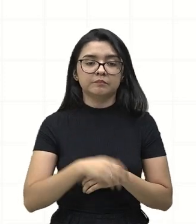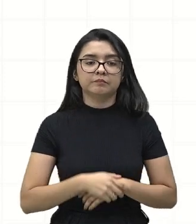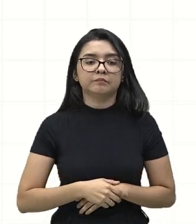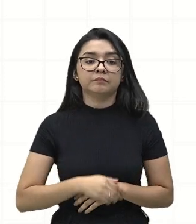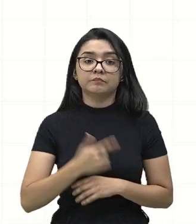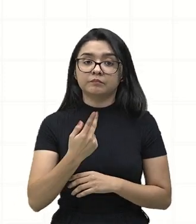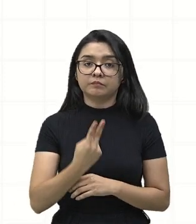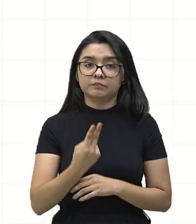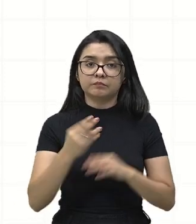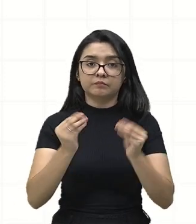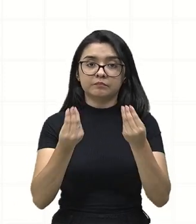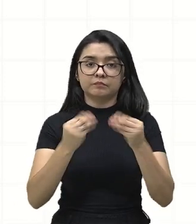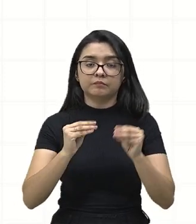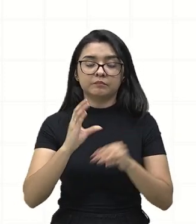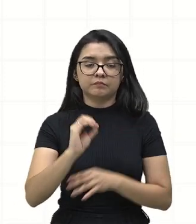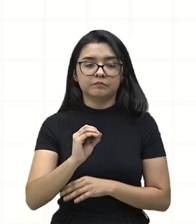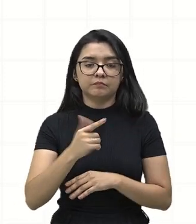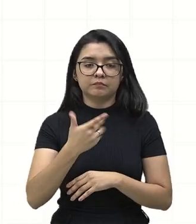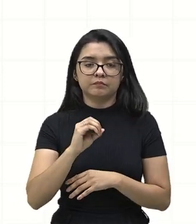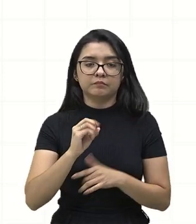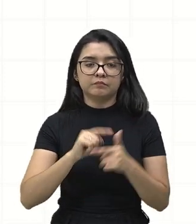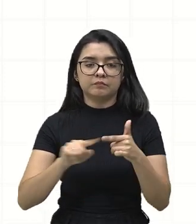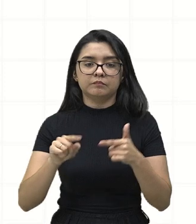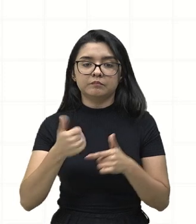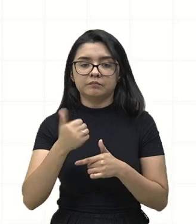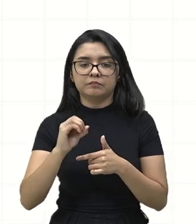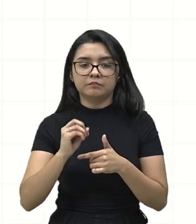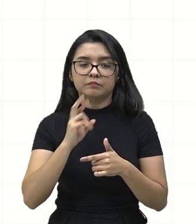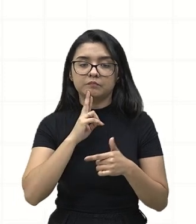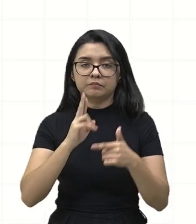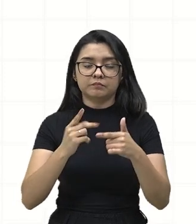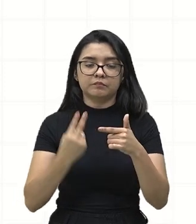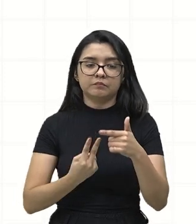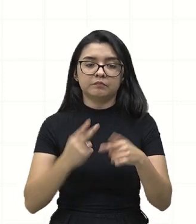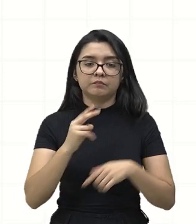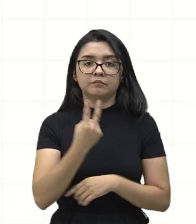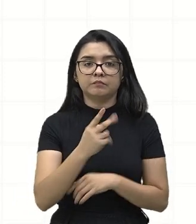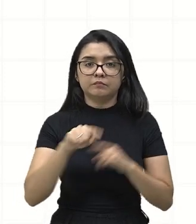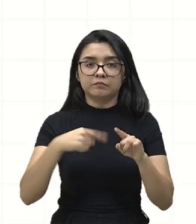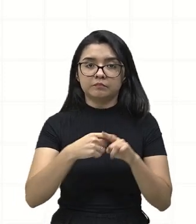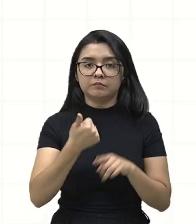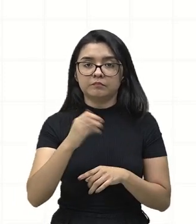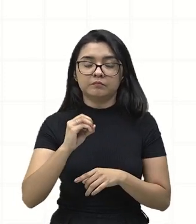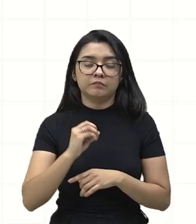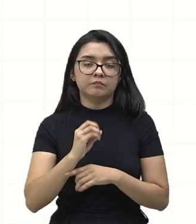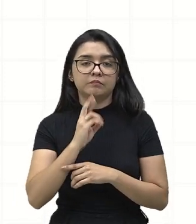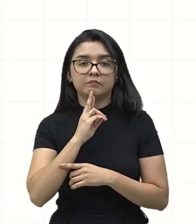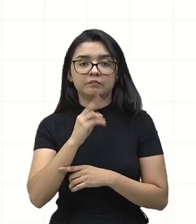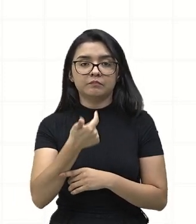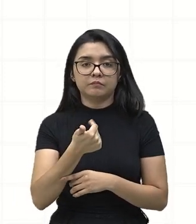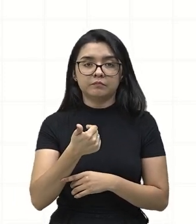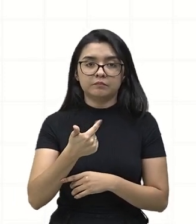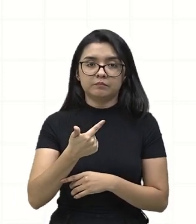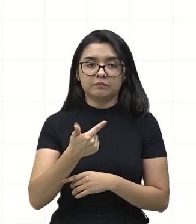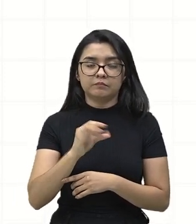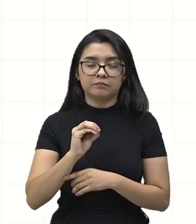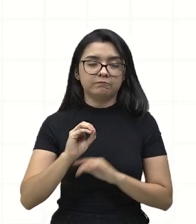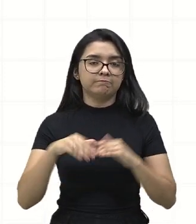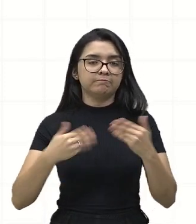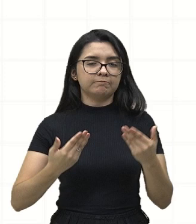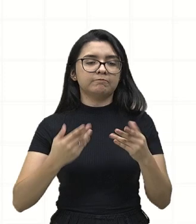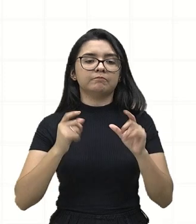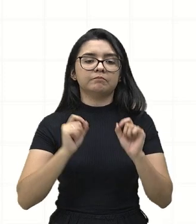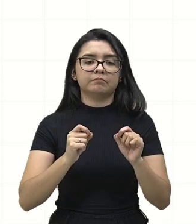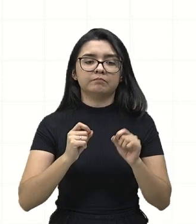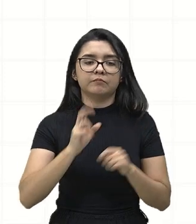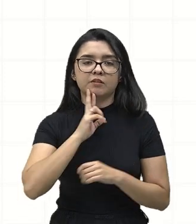0. 20 dividido por 10 é 2. 2 vezes 10, 20. Então, olha só, não